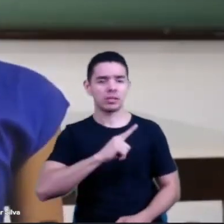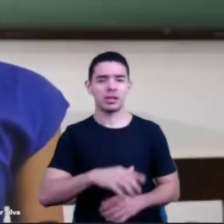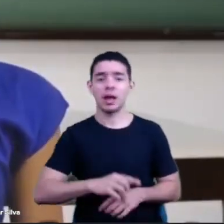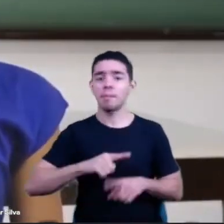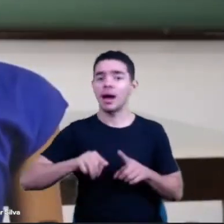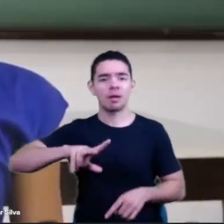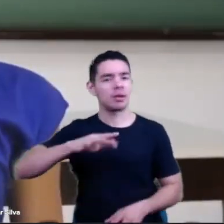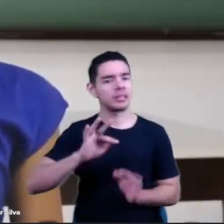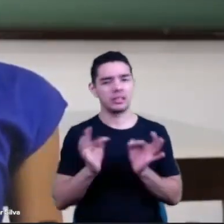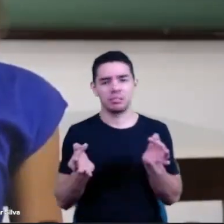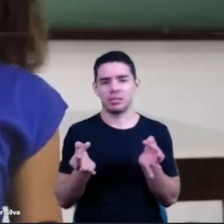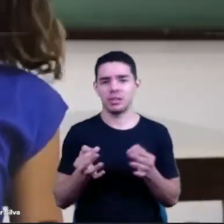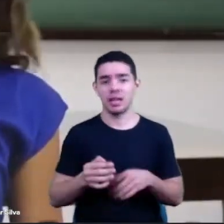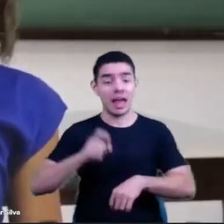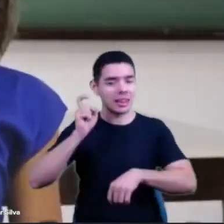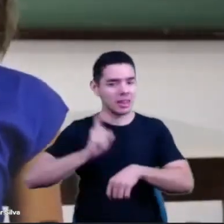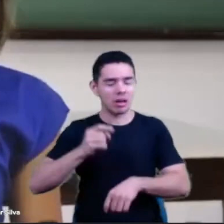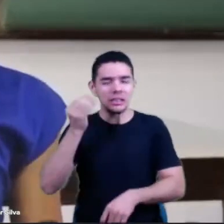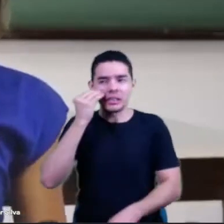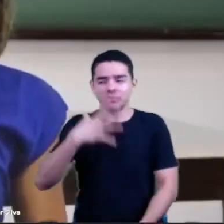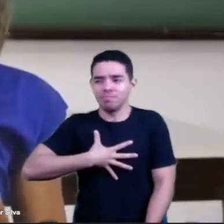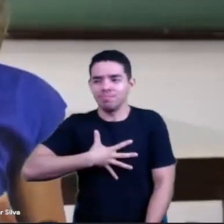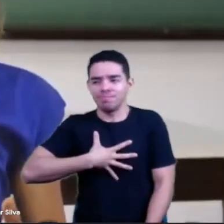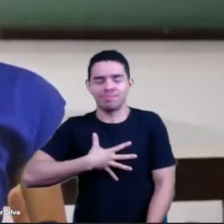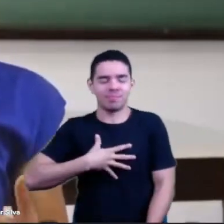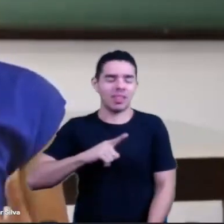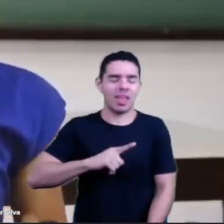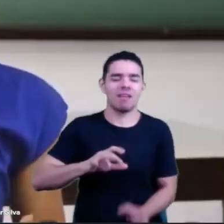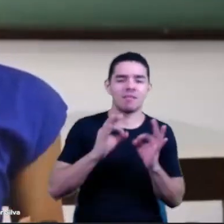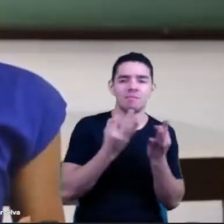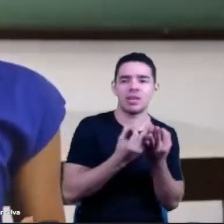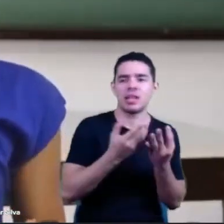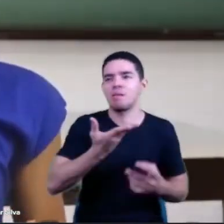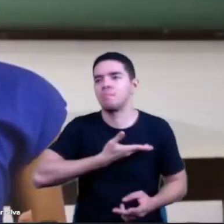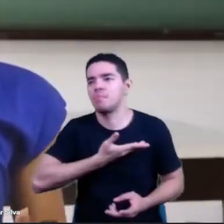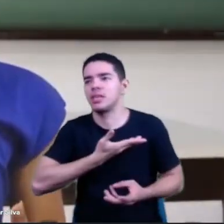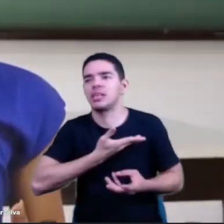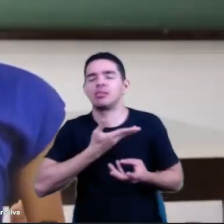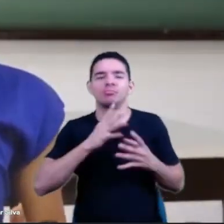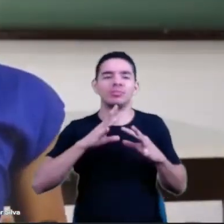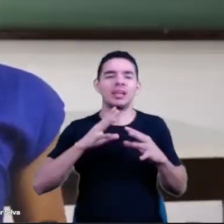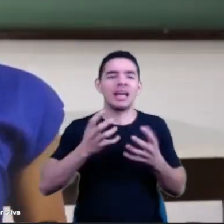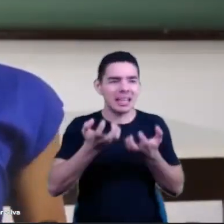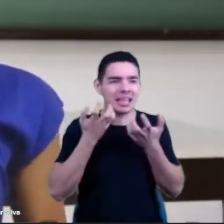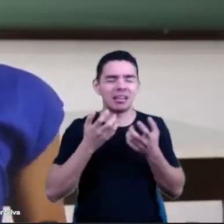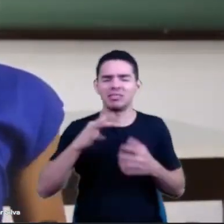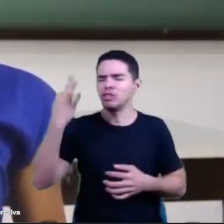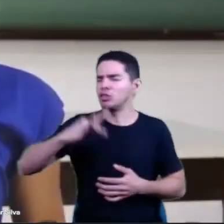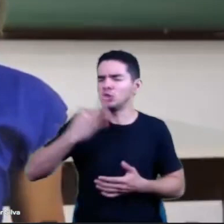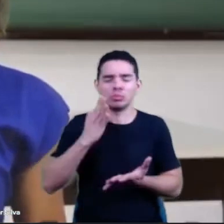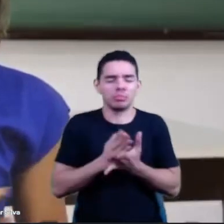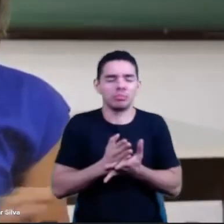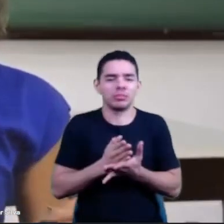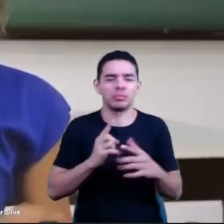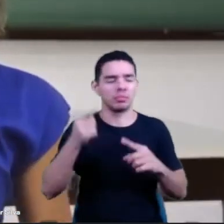simples. Porque chega na hora, você pensa em milhões de coisas, tem a família, tem os amigos. Aí você quer sair dessa dor,